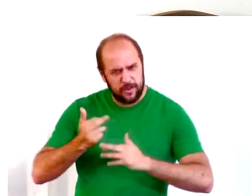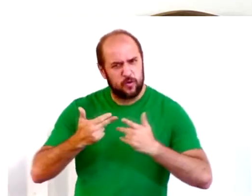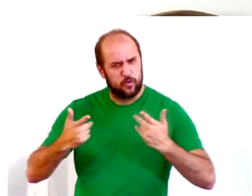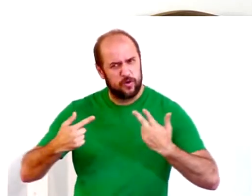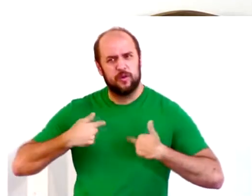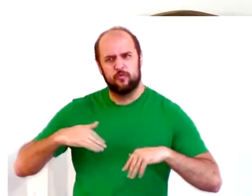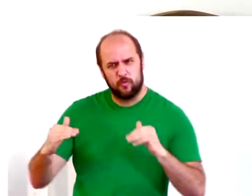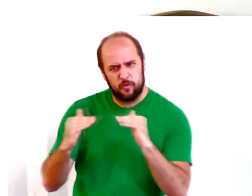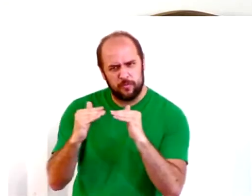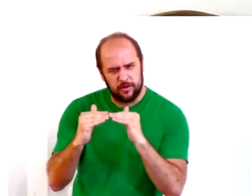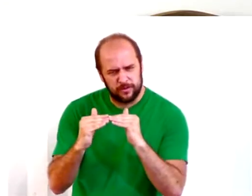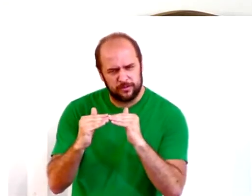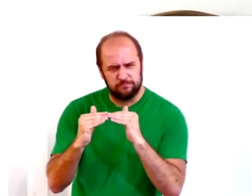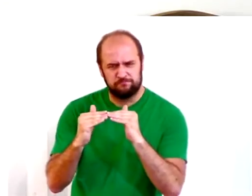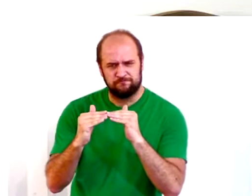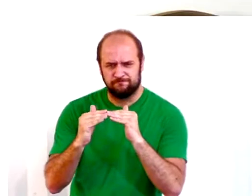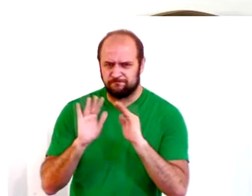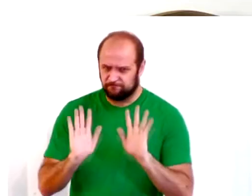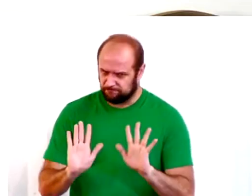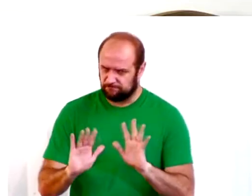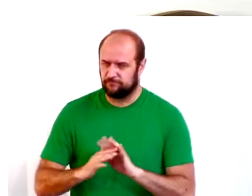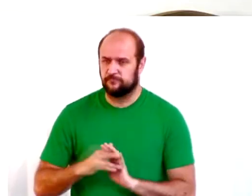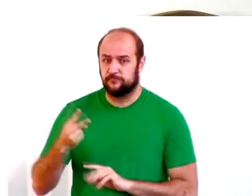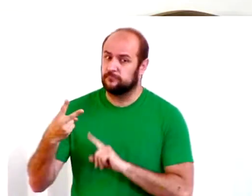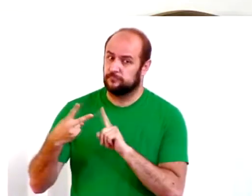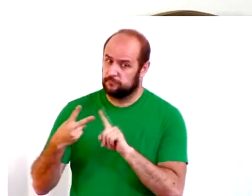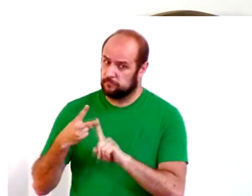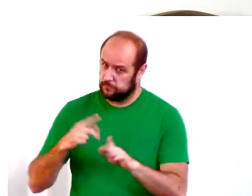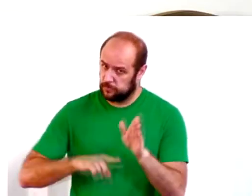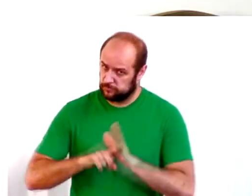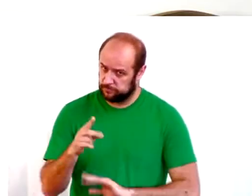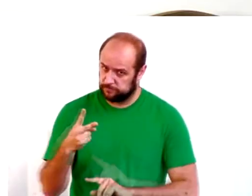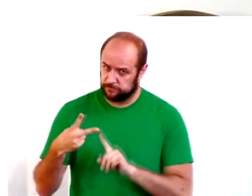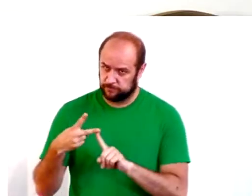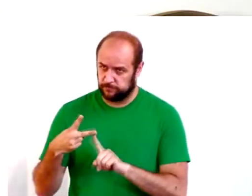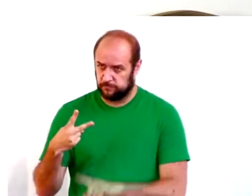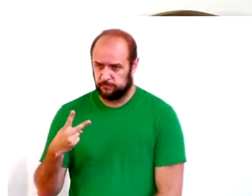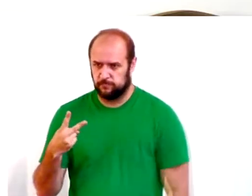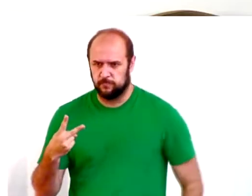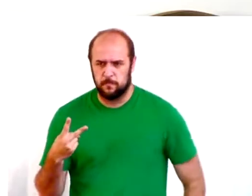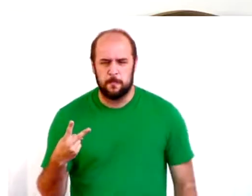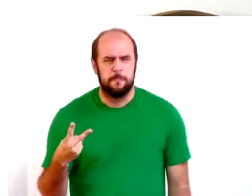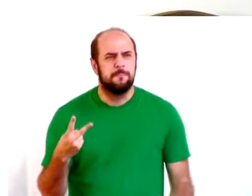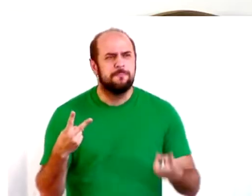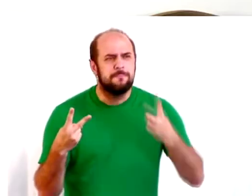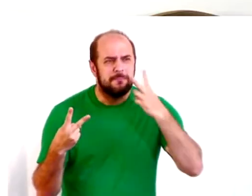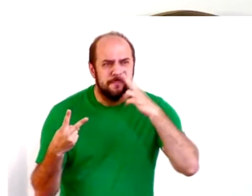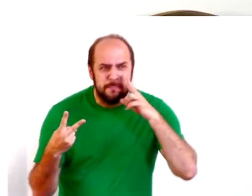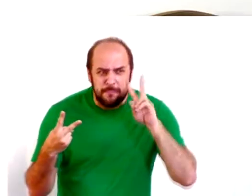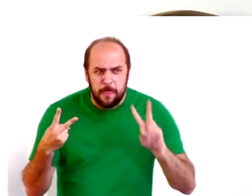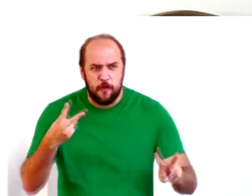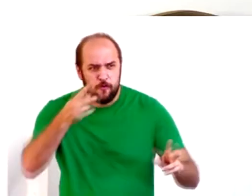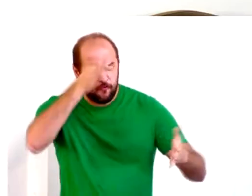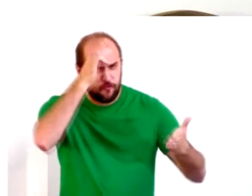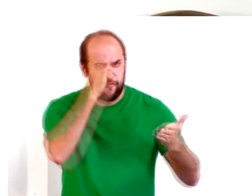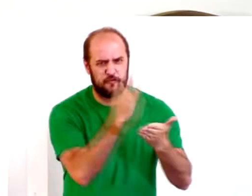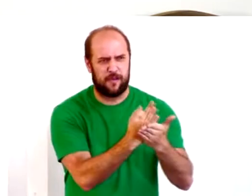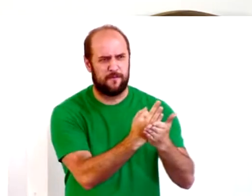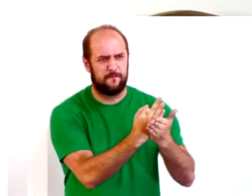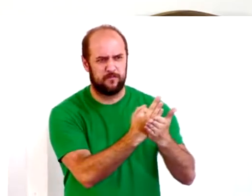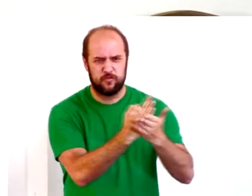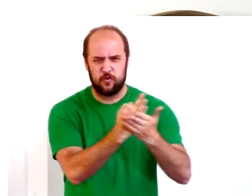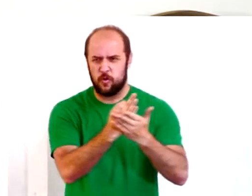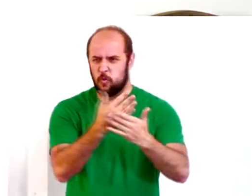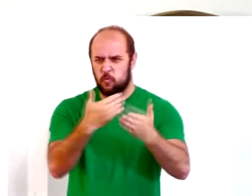propomos? Segunda pergunta, irmãos, será que o testemunho de fé é visível em